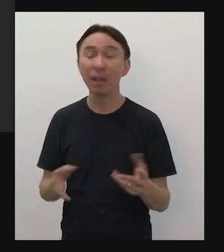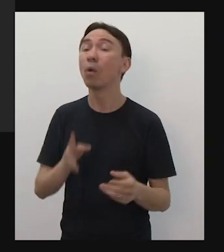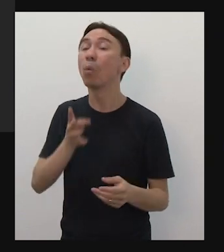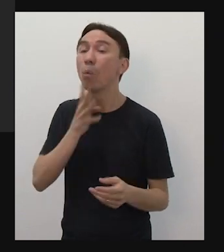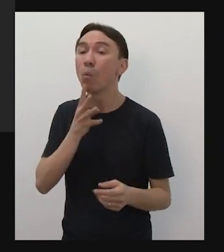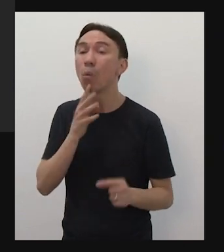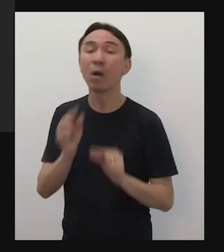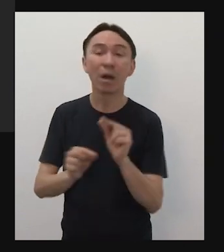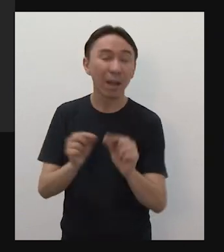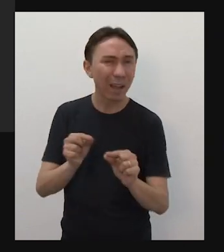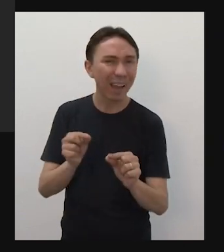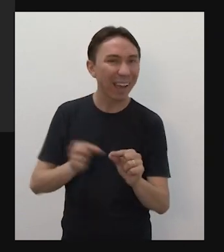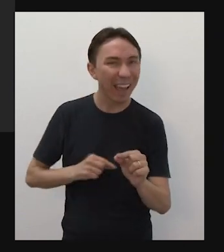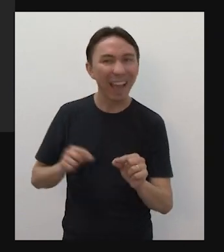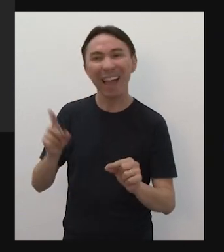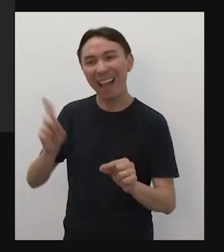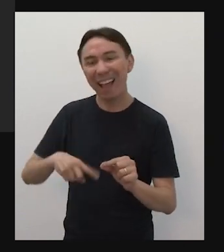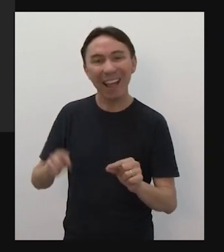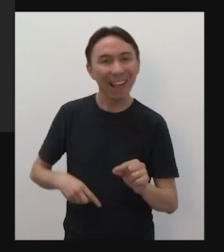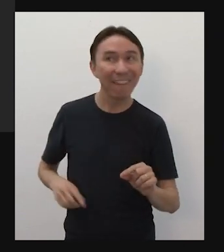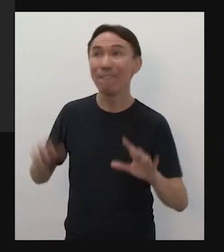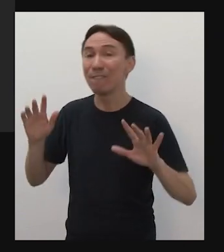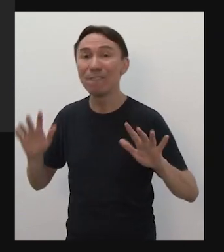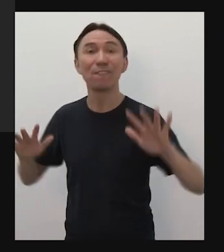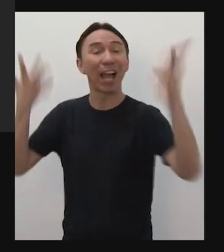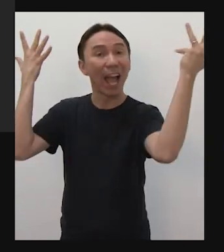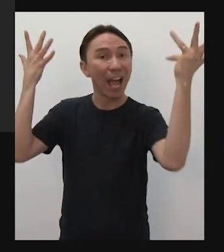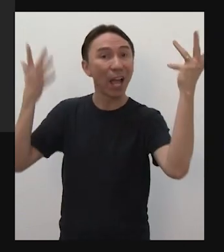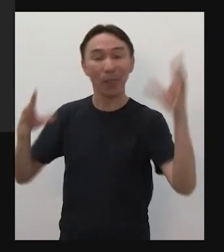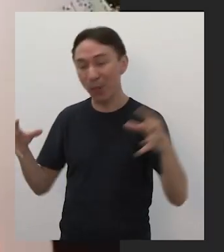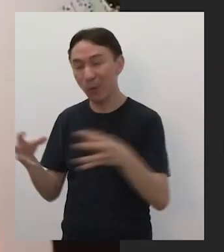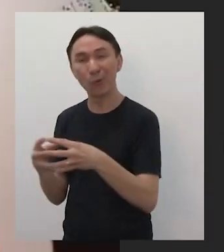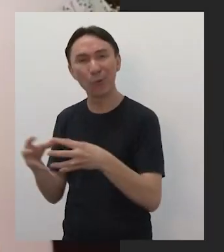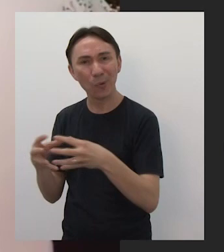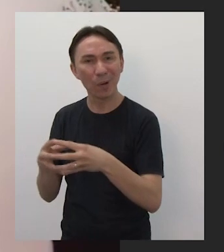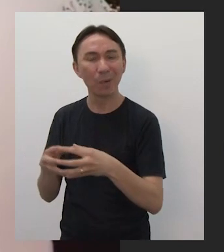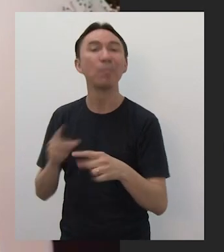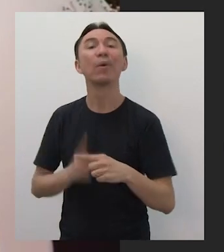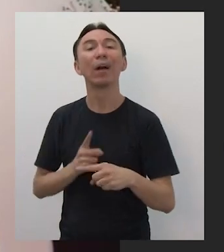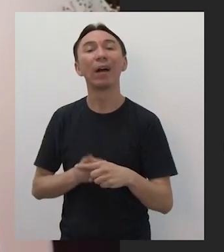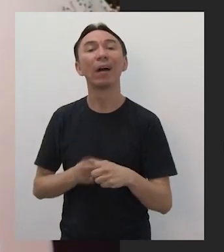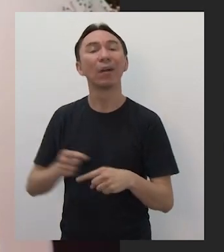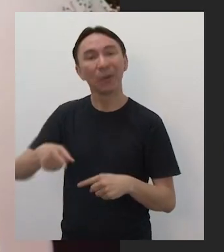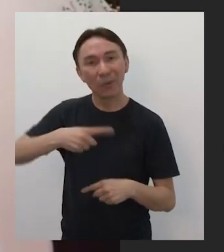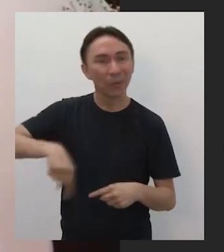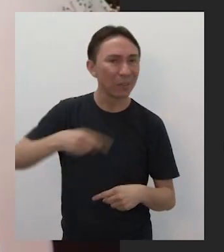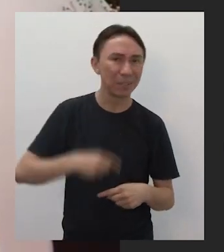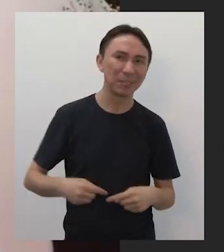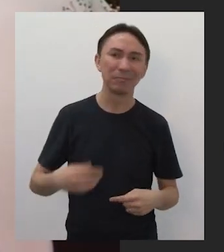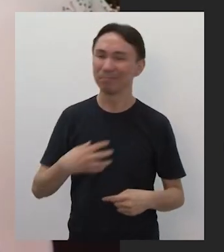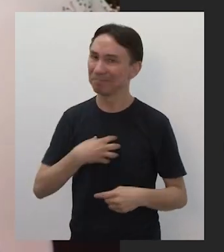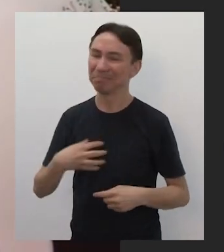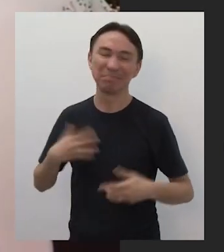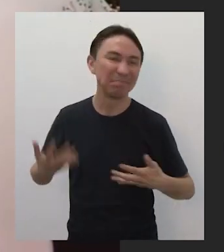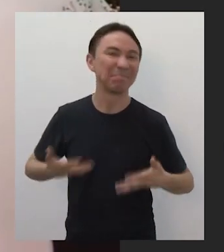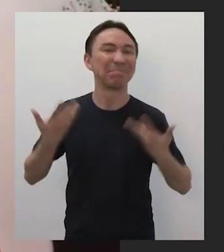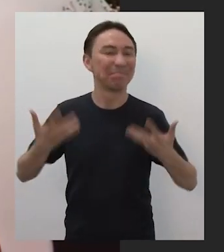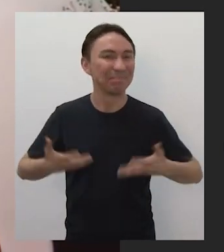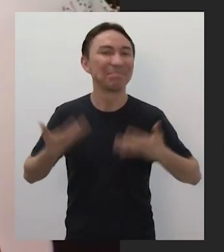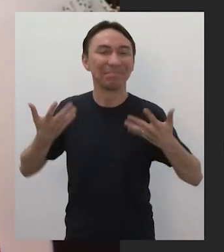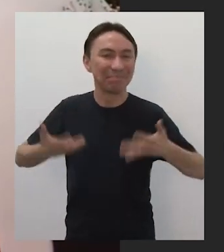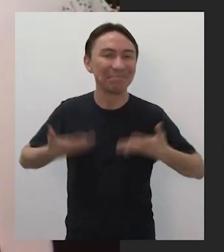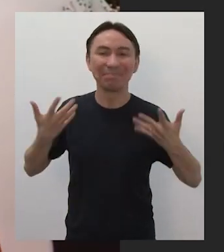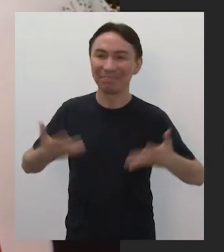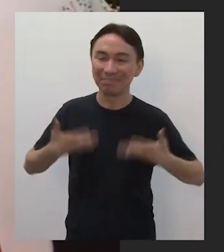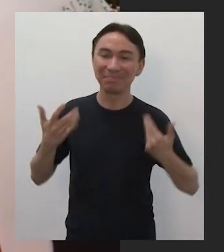da bagunça, o núcleo da festinha, porque nós somos muito animados, né? Eu sou uma pessoa bem animada,